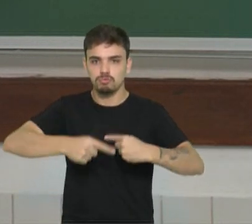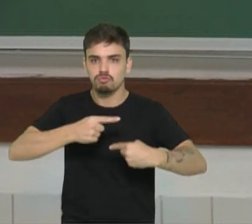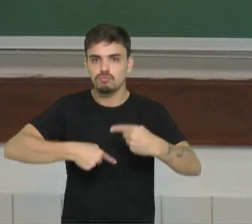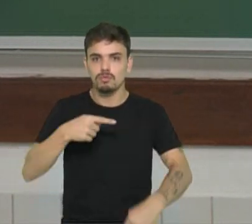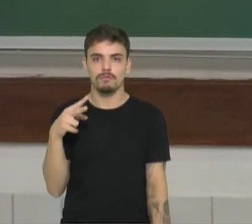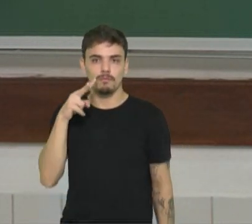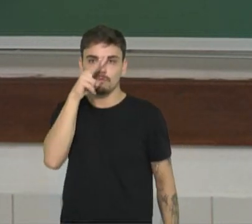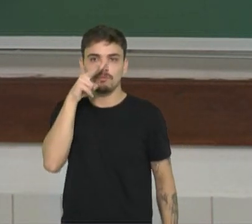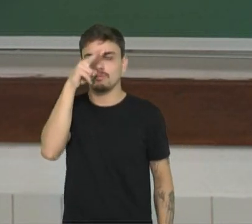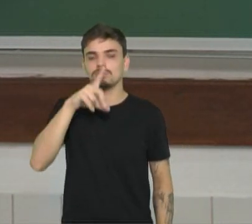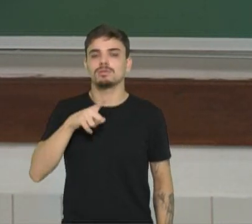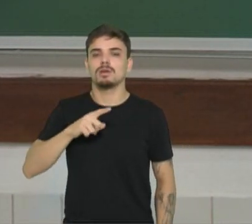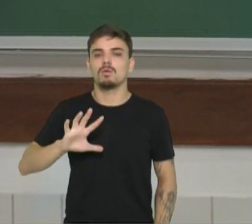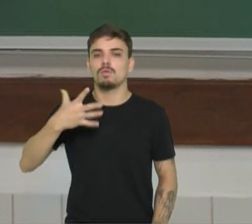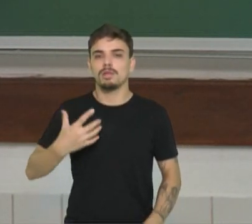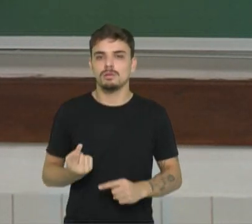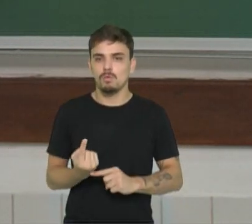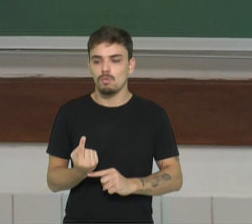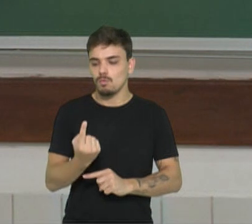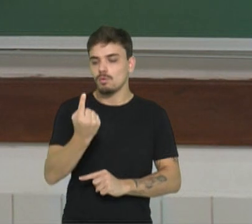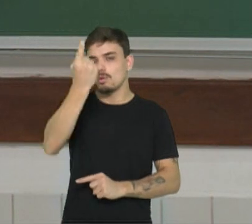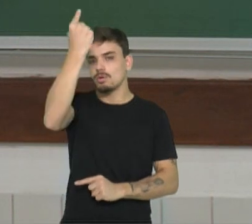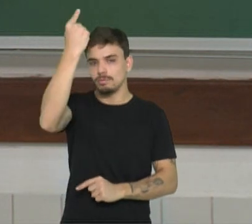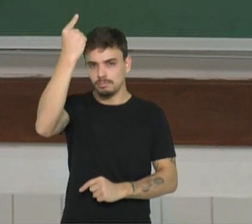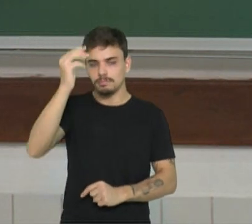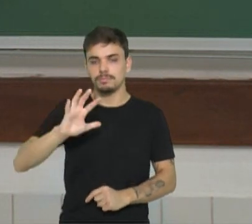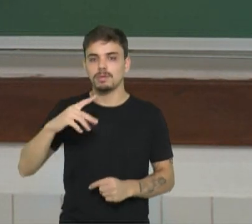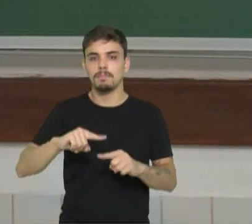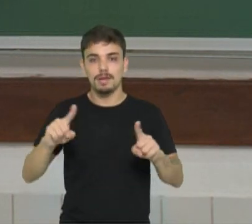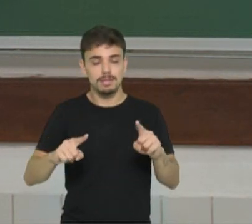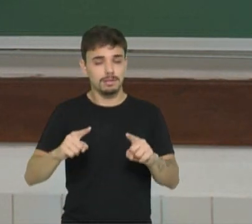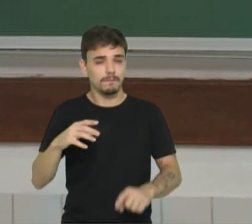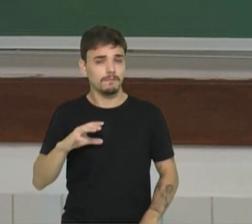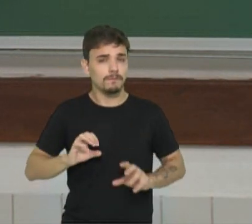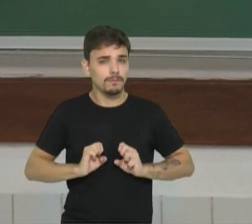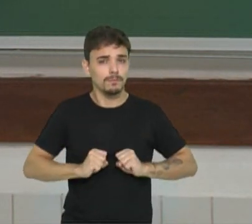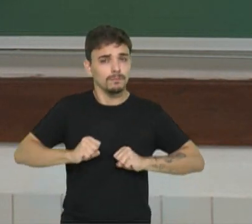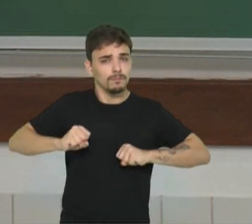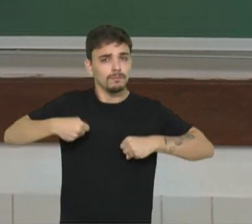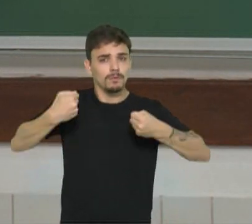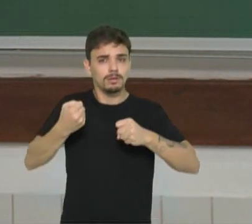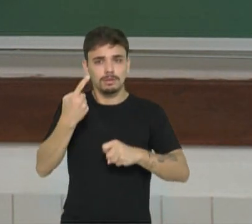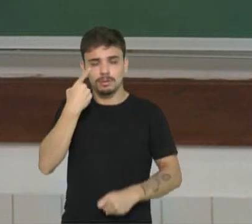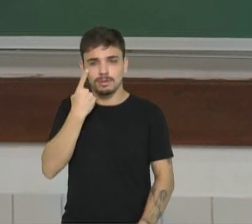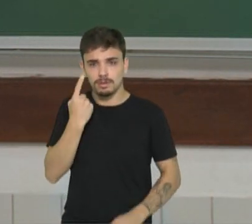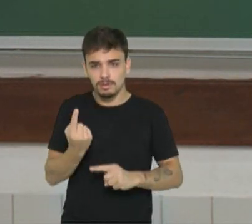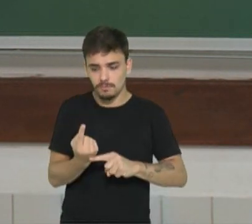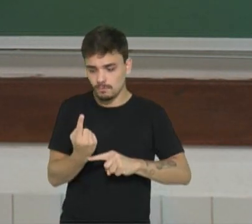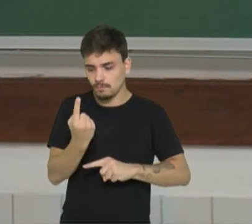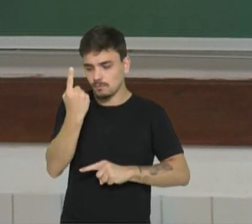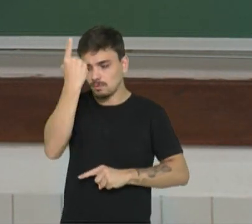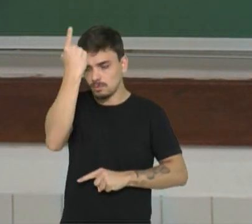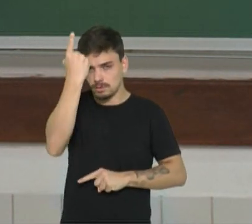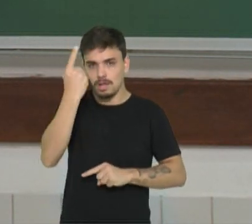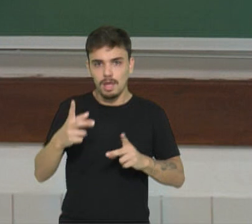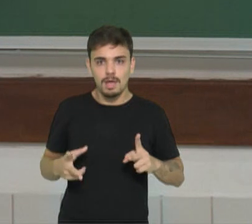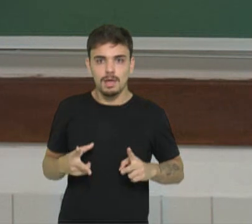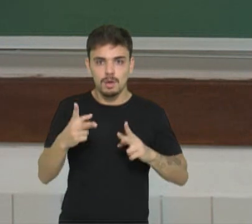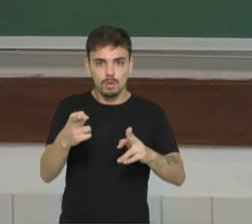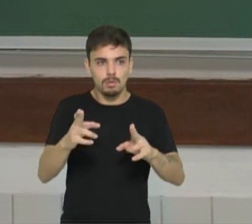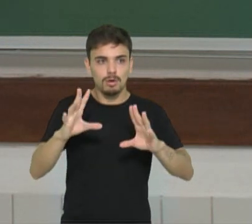grande e faz com que ele suba, né? Essa força, essa mesma força que faz o foguete subir, é a mesma força que